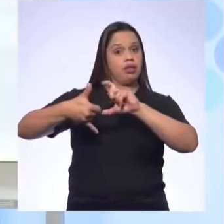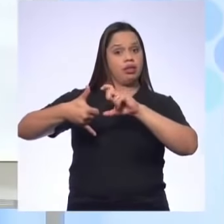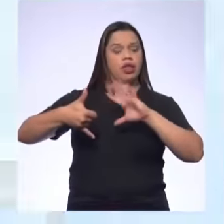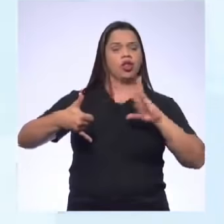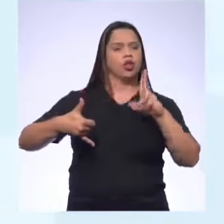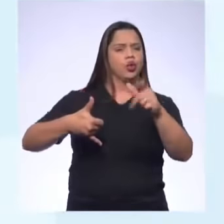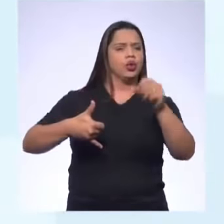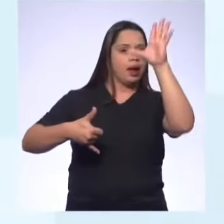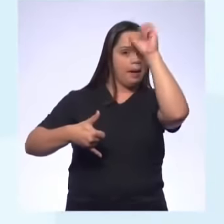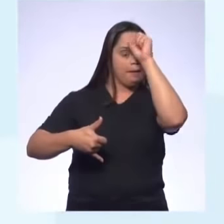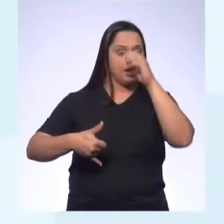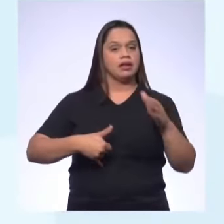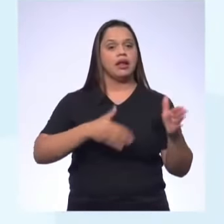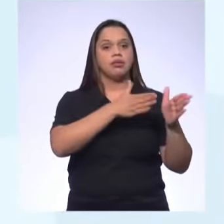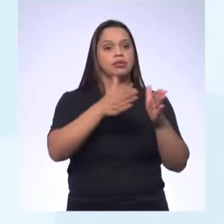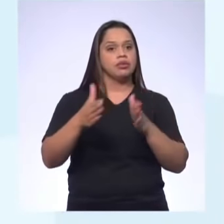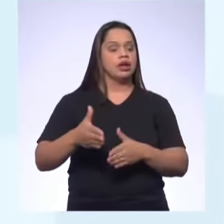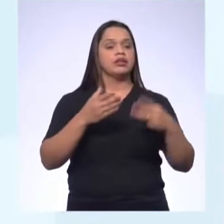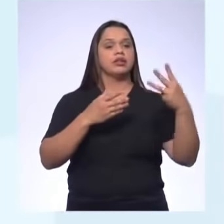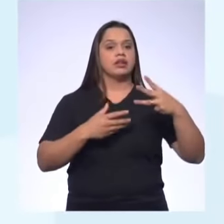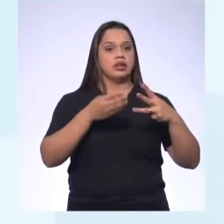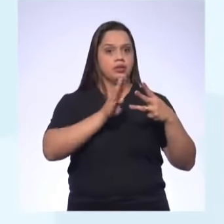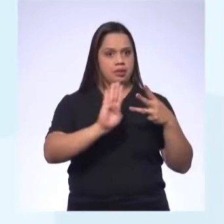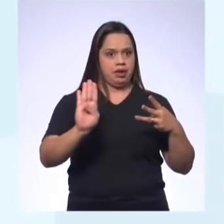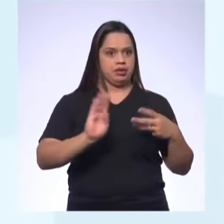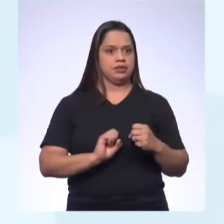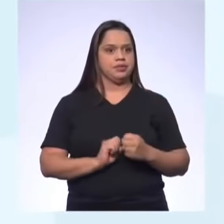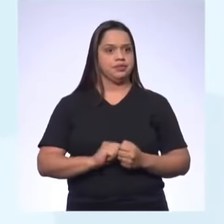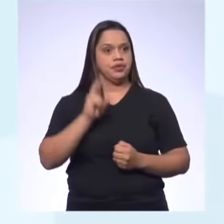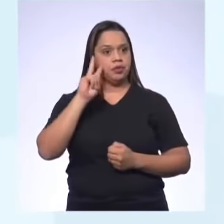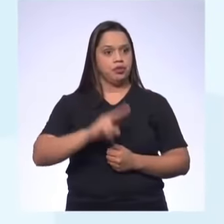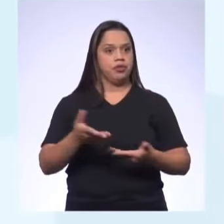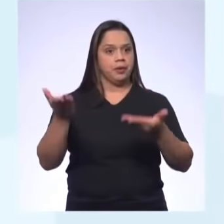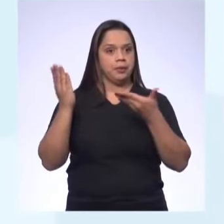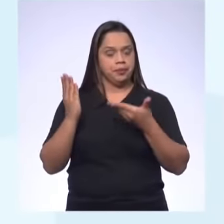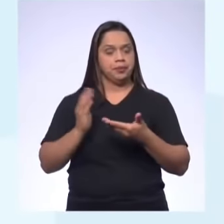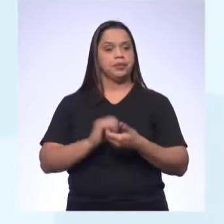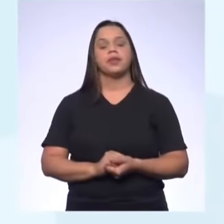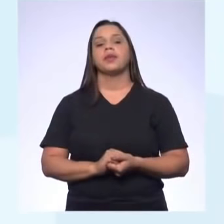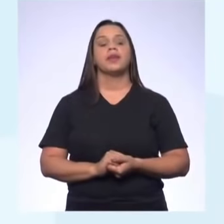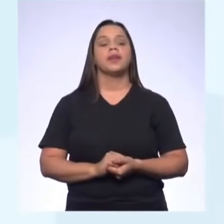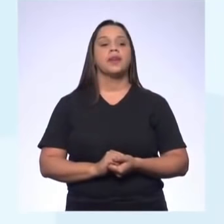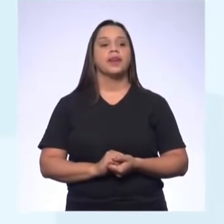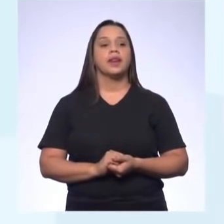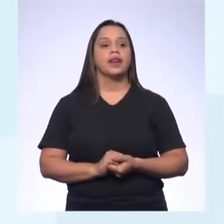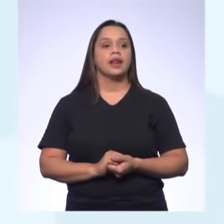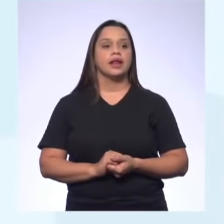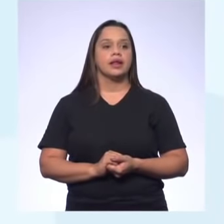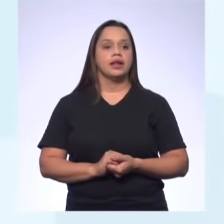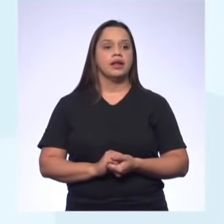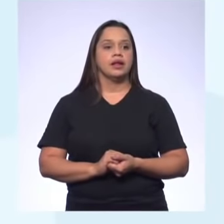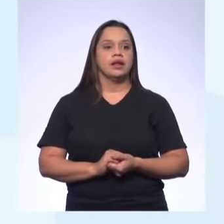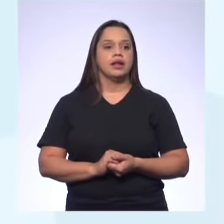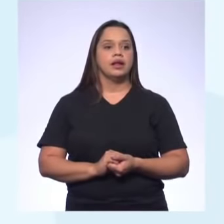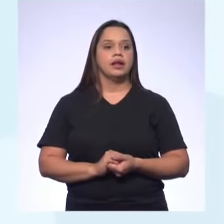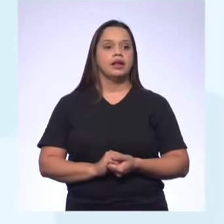nesse bimestre. Coloque lá para mim, por favor. What did you learn? O que nós aprendemos? Simple present verb to